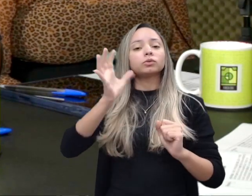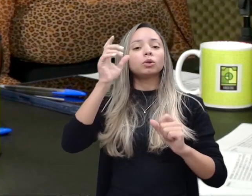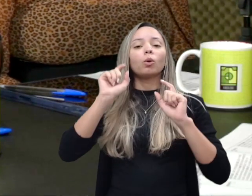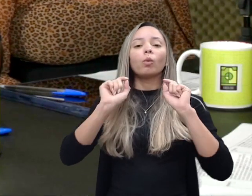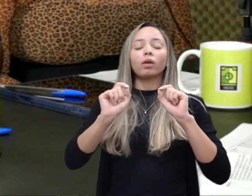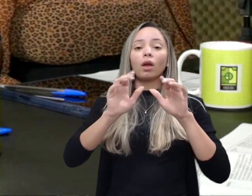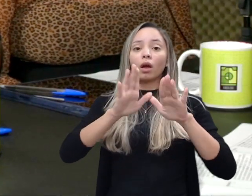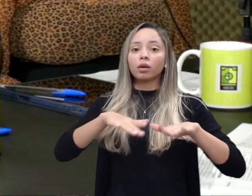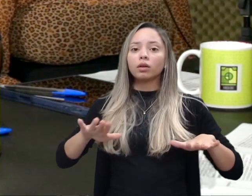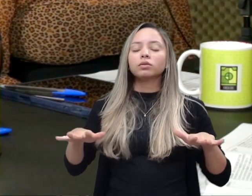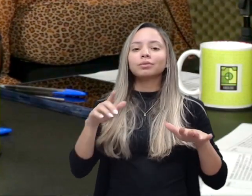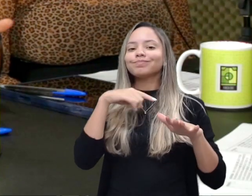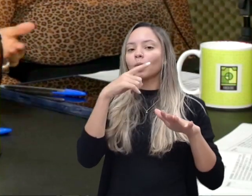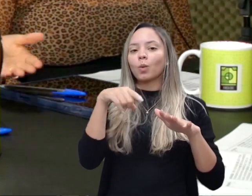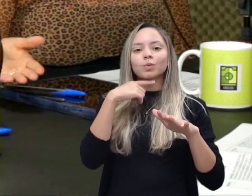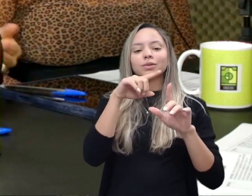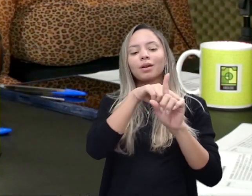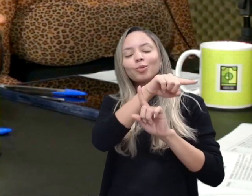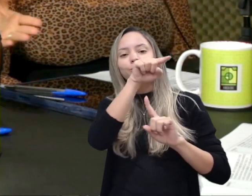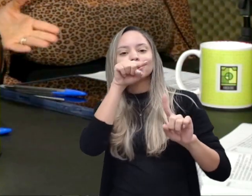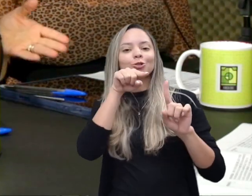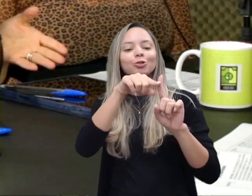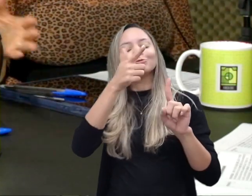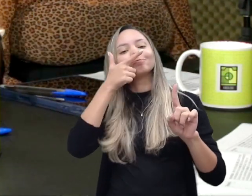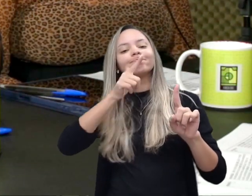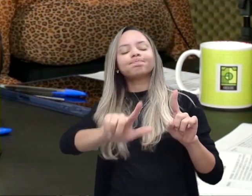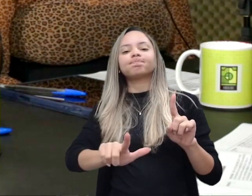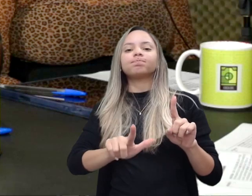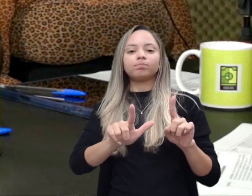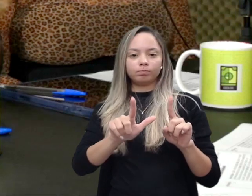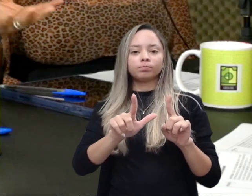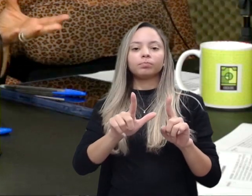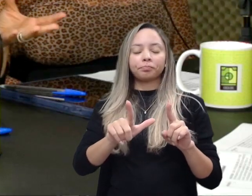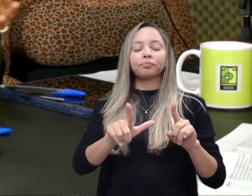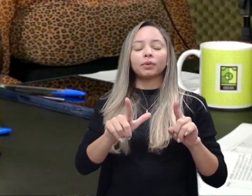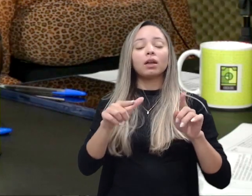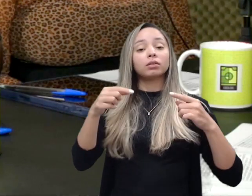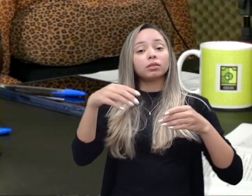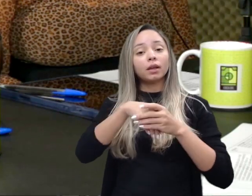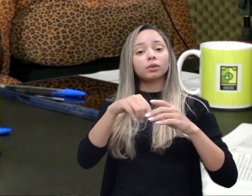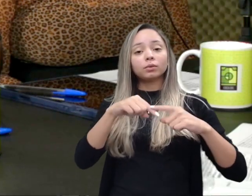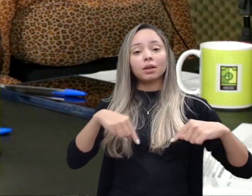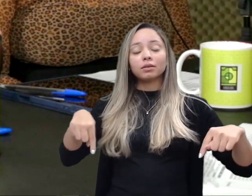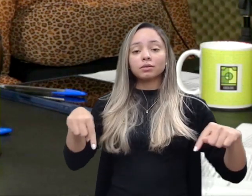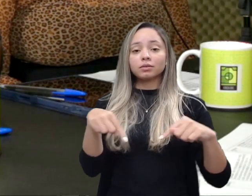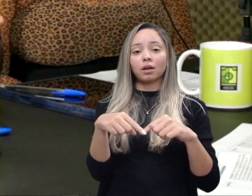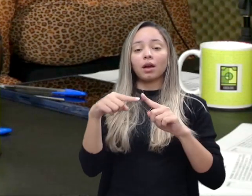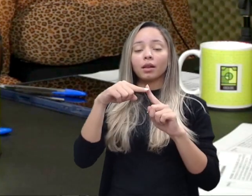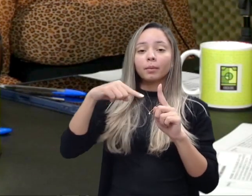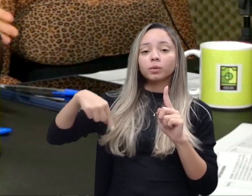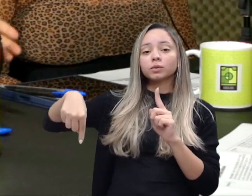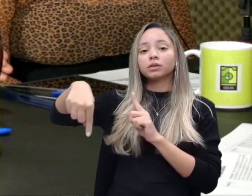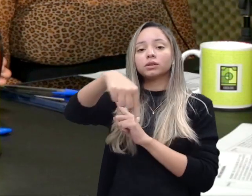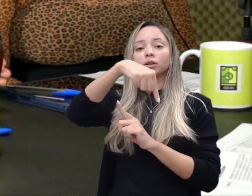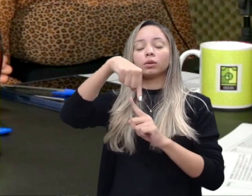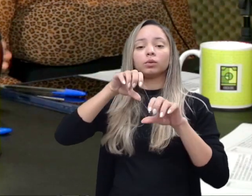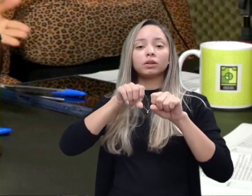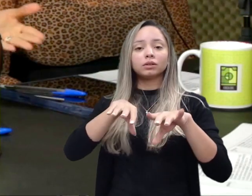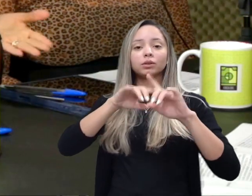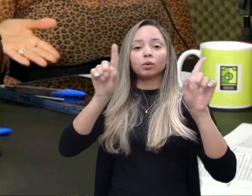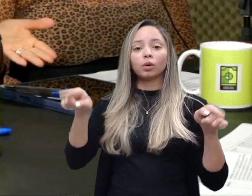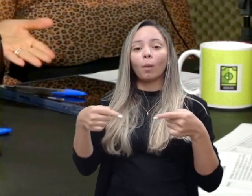atingir os objetivos pedagógicos para aquela sala, para aquela faixa etária, para aquele ciclo de ensino que é compatível com a sua